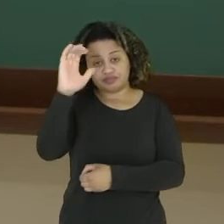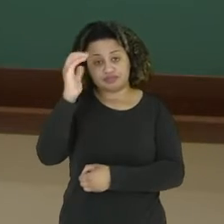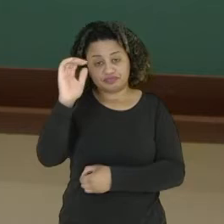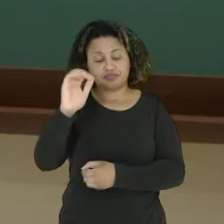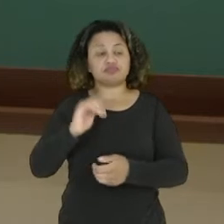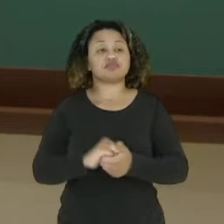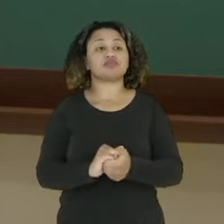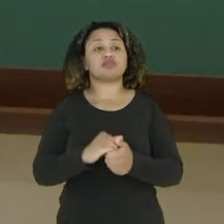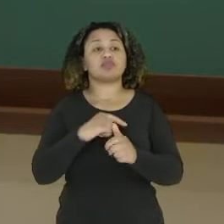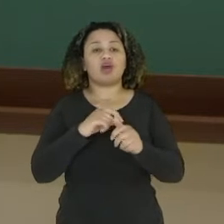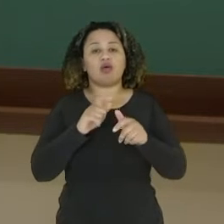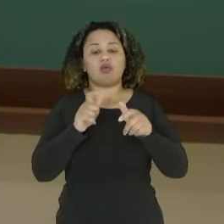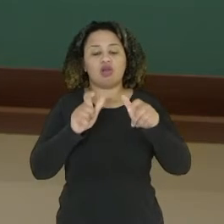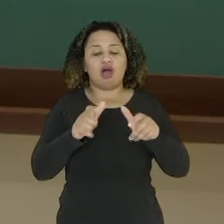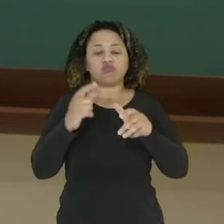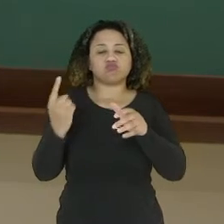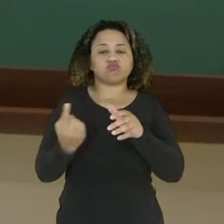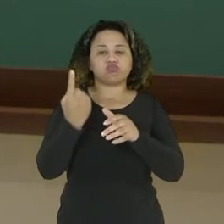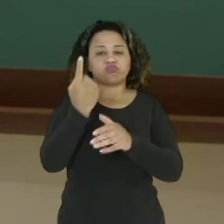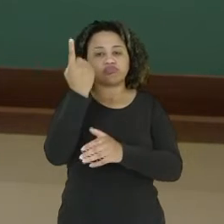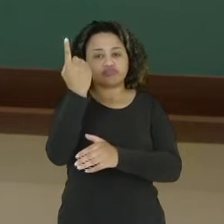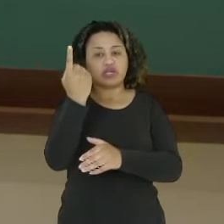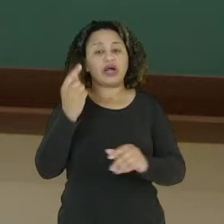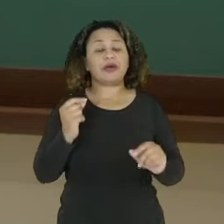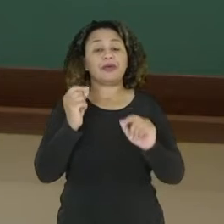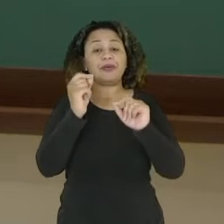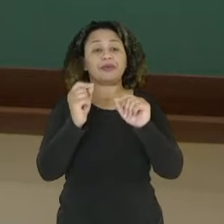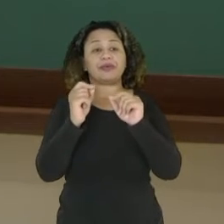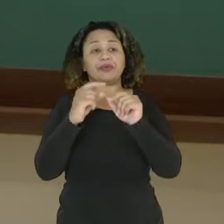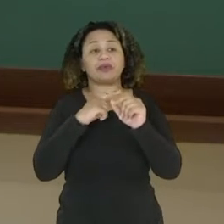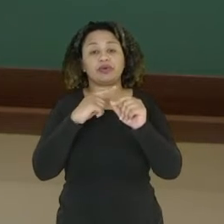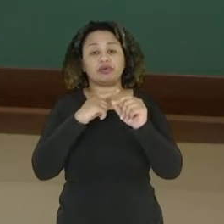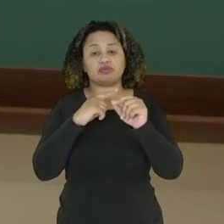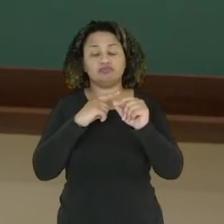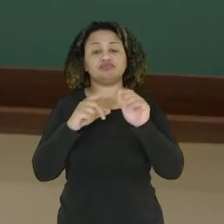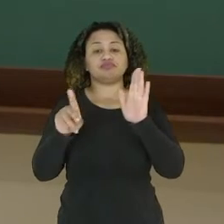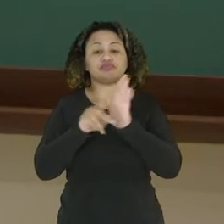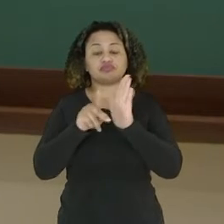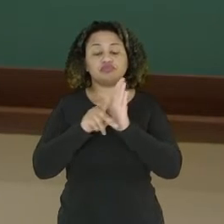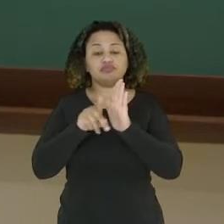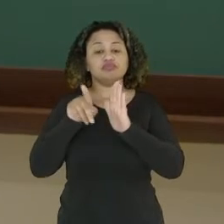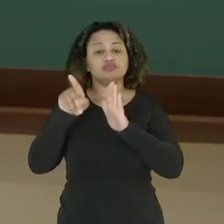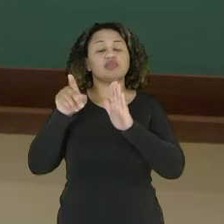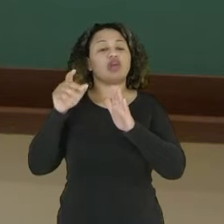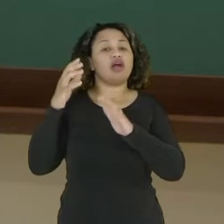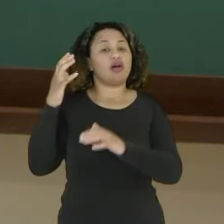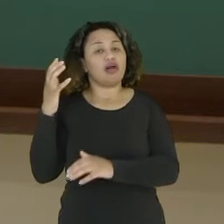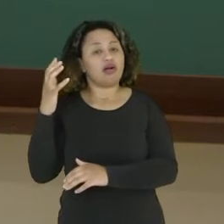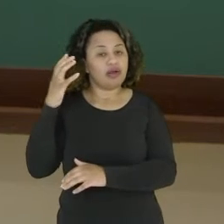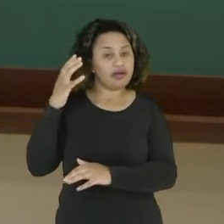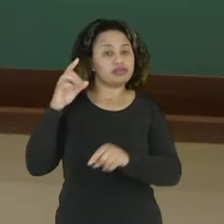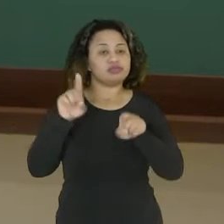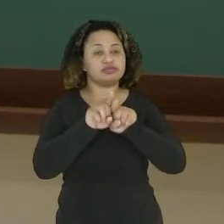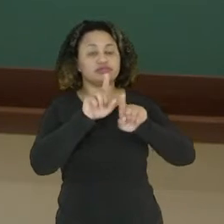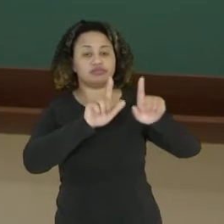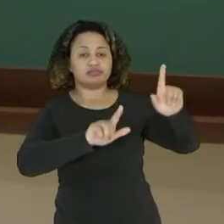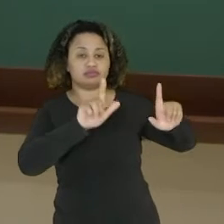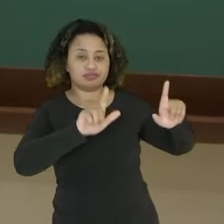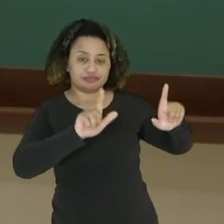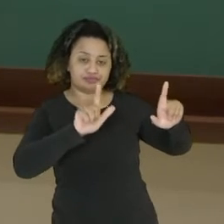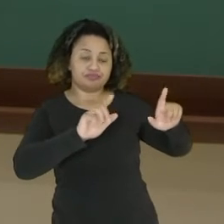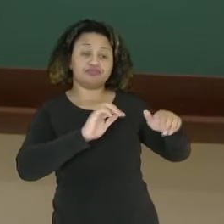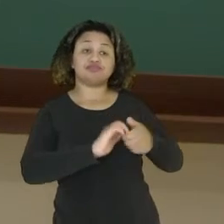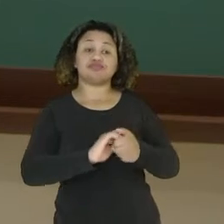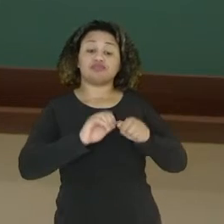temos uma região bem alta, onde nós temos os canais de rádio, os canais de televisão. E ali